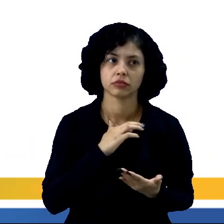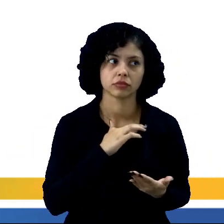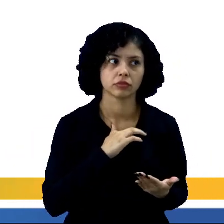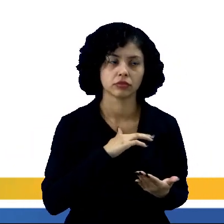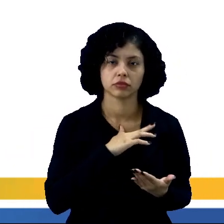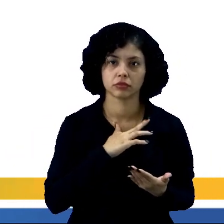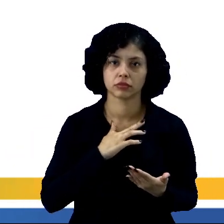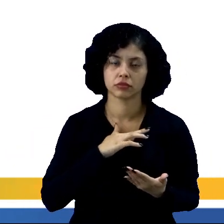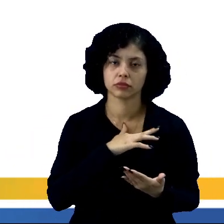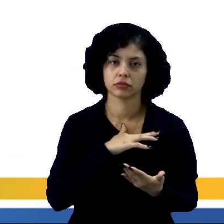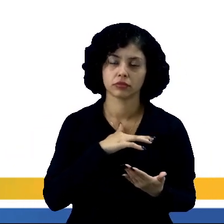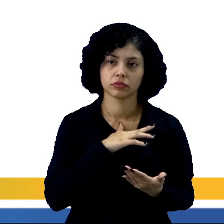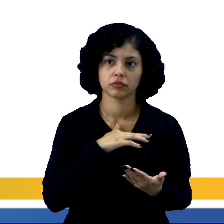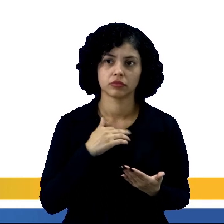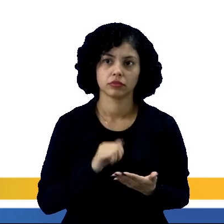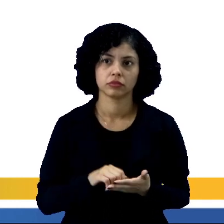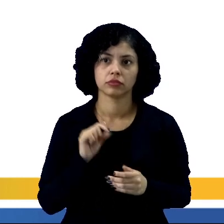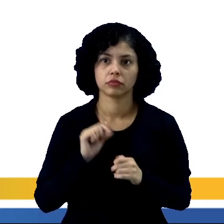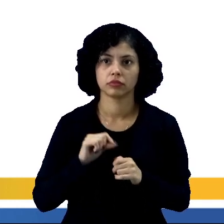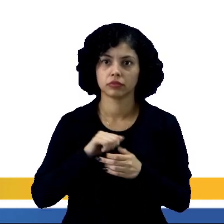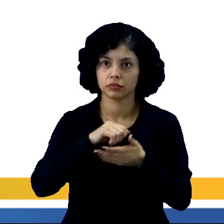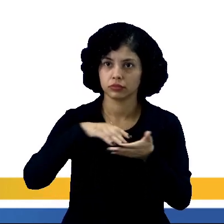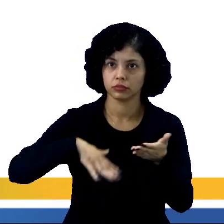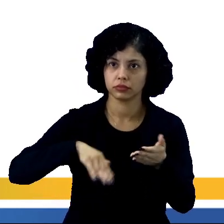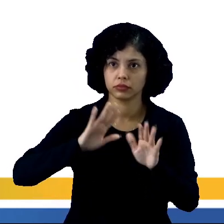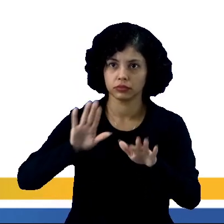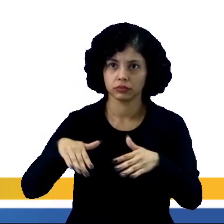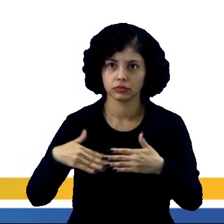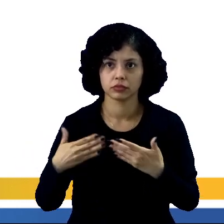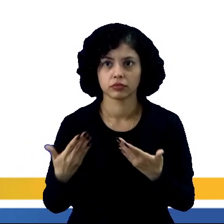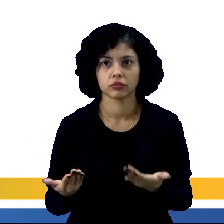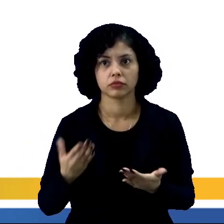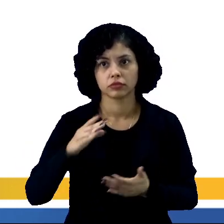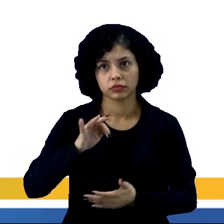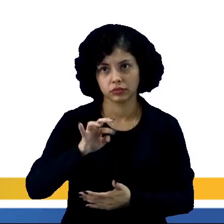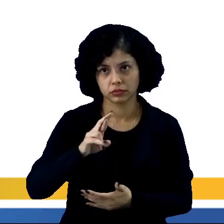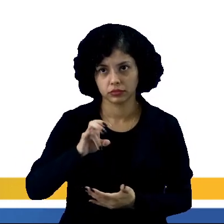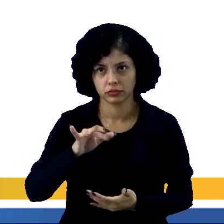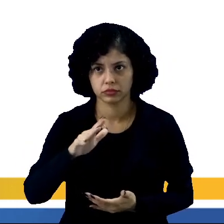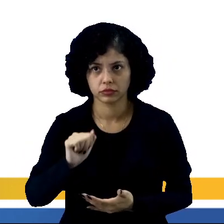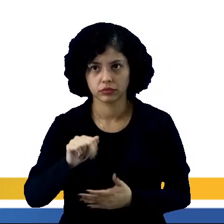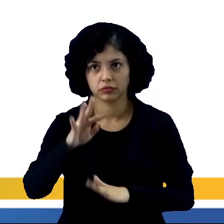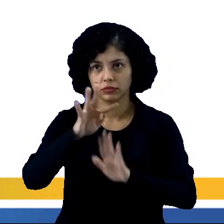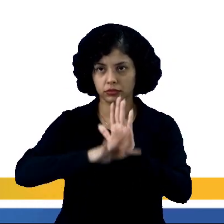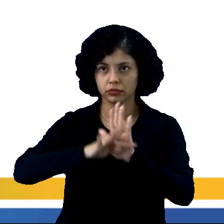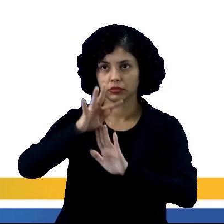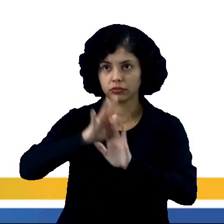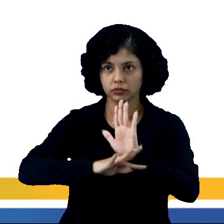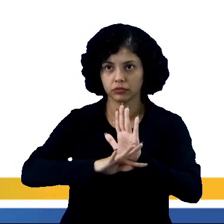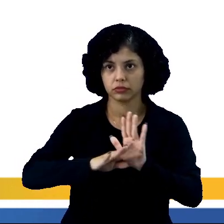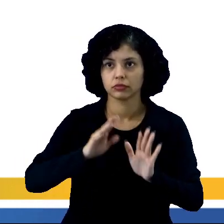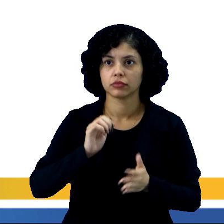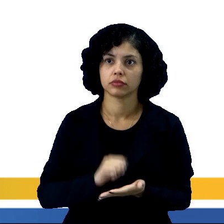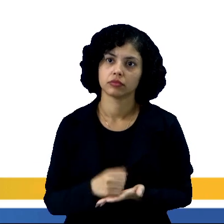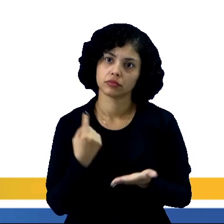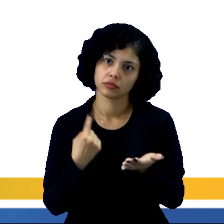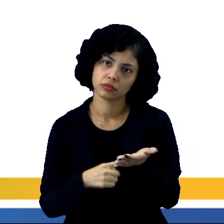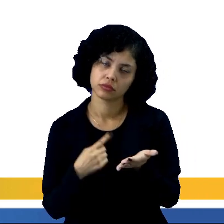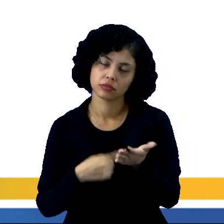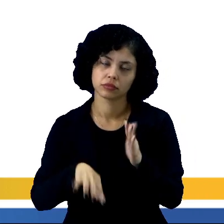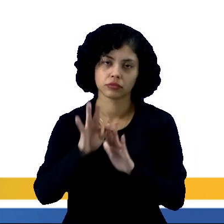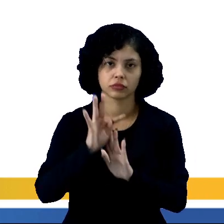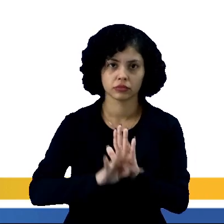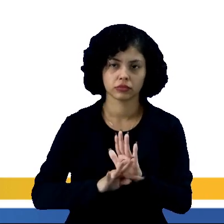nossa aula de hoje sobre o texto, nós vamos fazer a seguinte atividade. Olha só. Quais são as categorias do texto